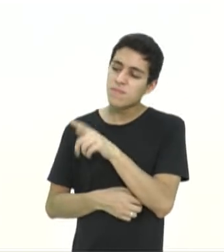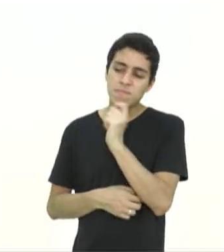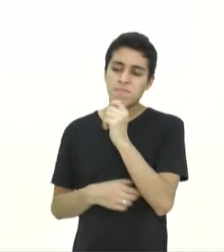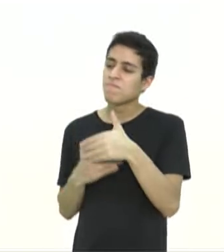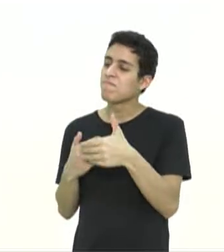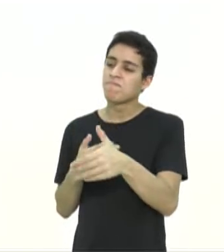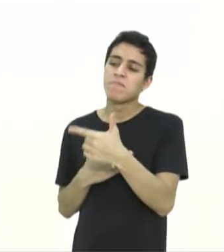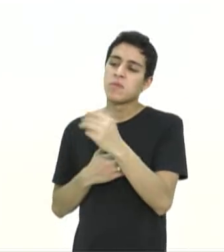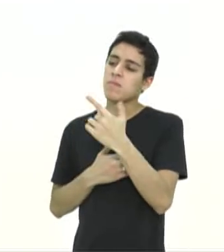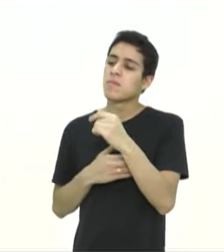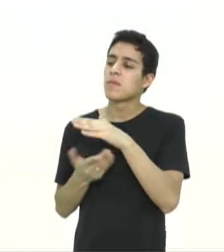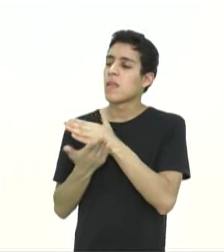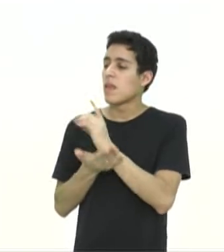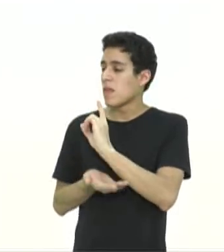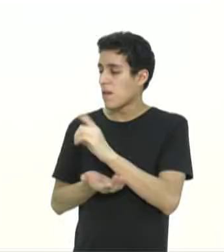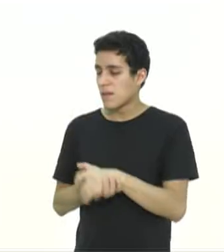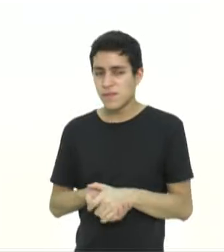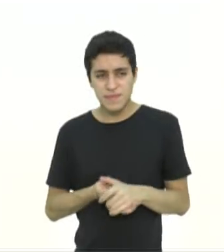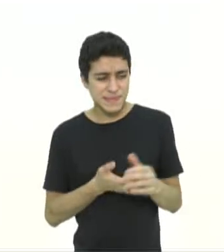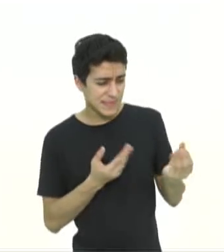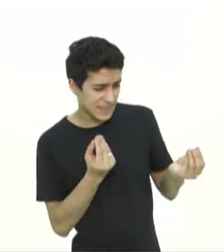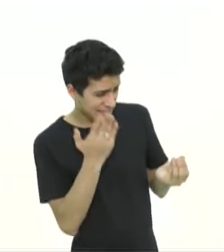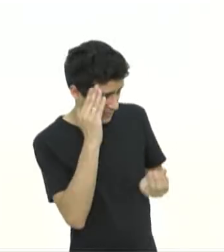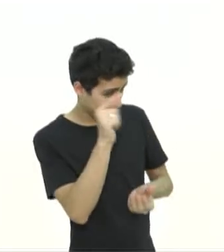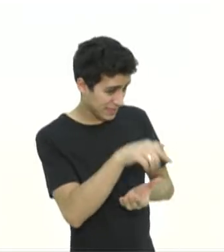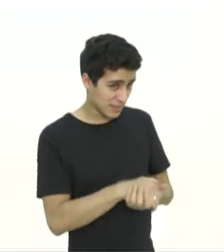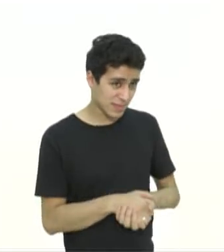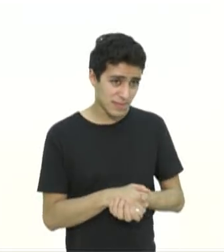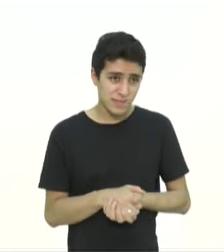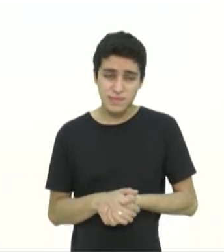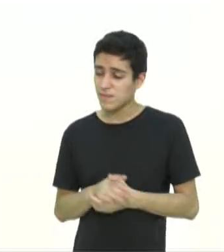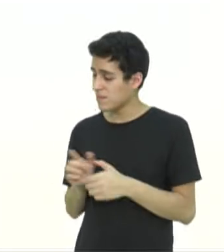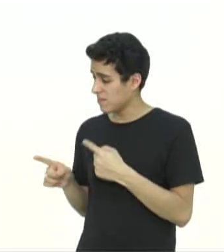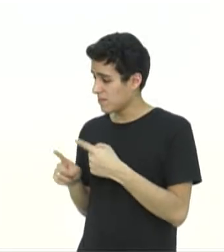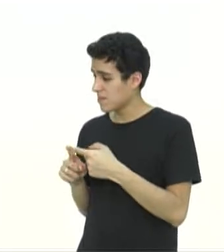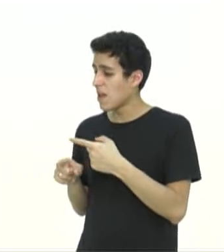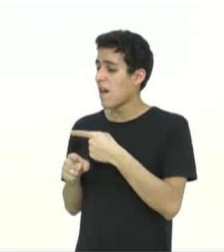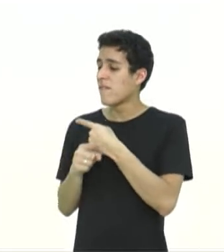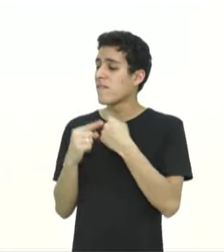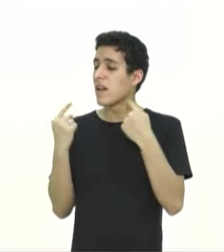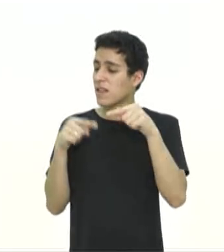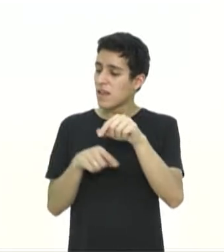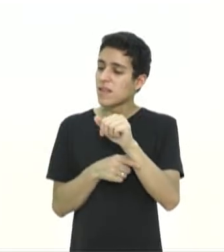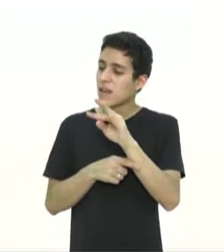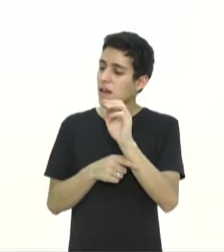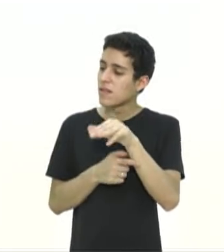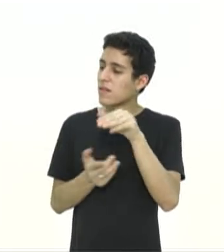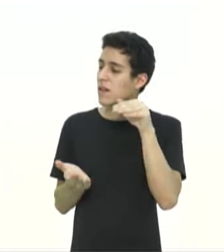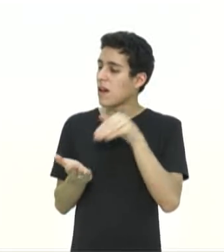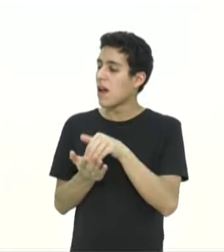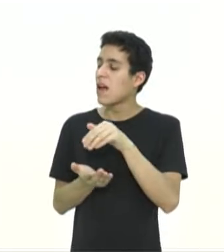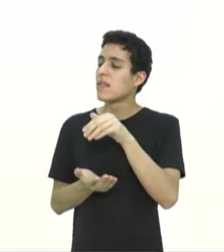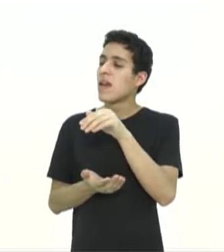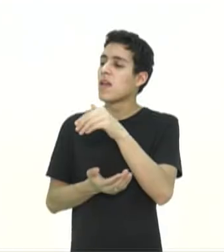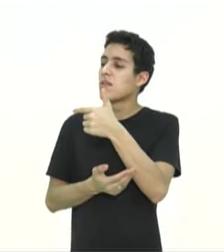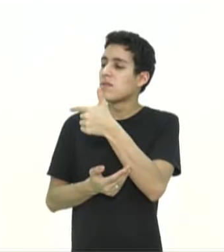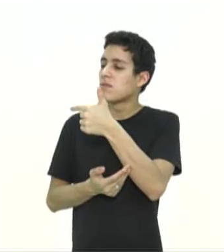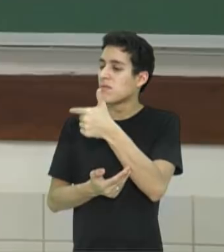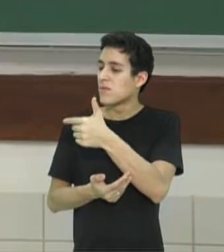vai acabar em 2020. E ele pergunta: como você sabe? Porque a validade desse atum vai até